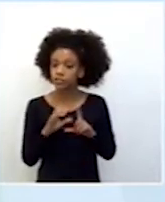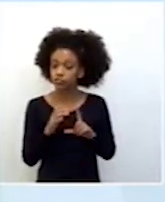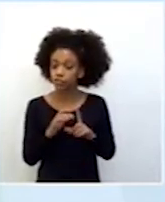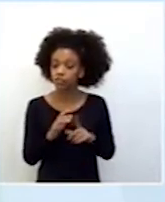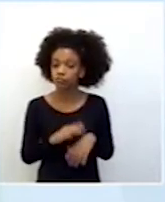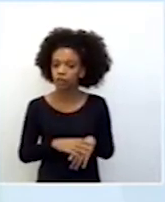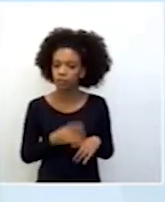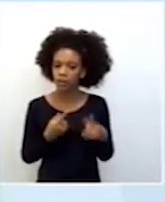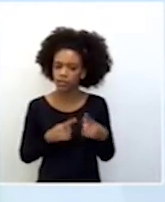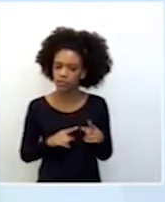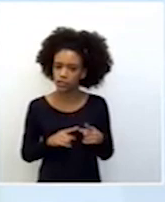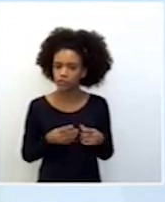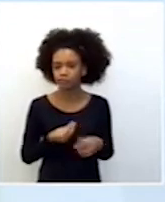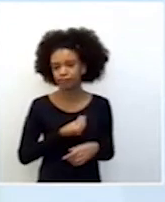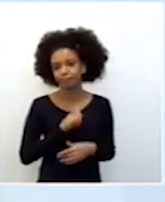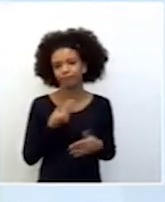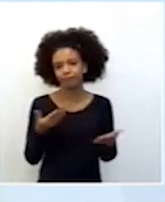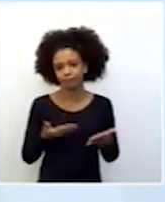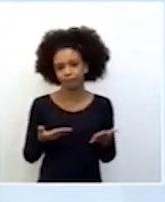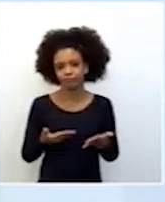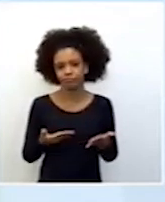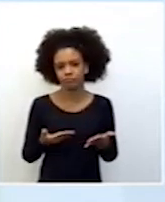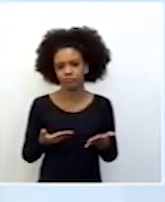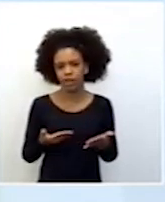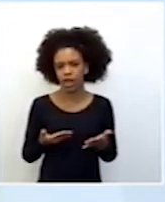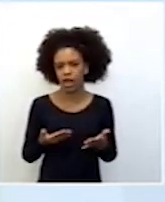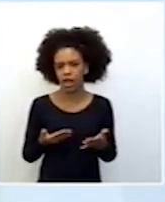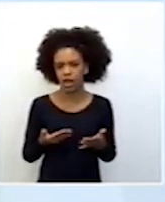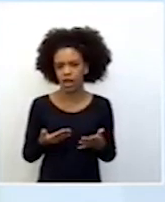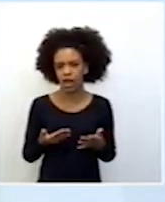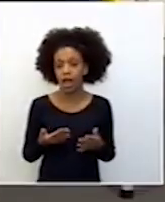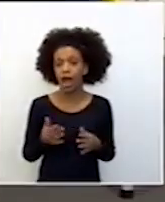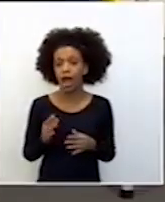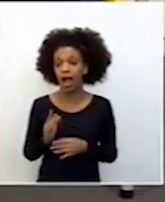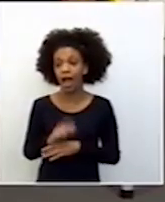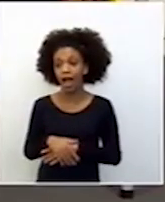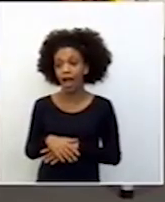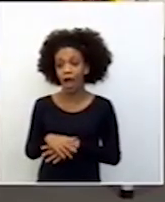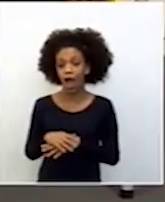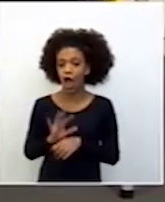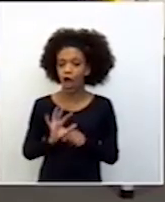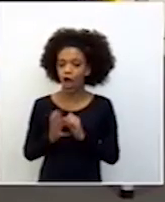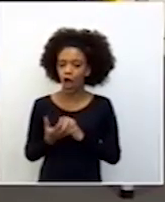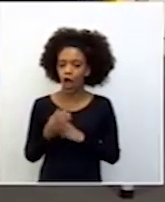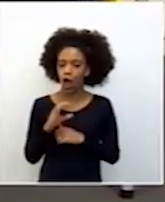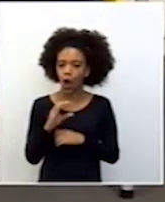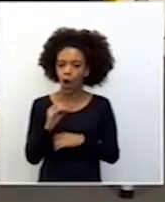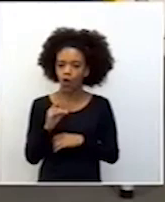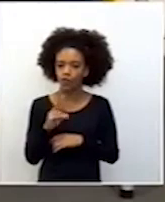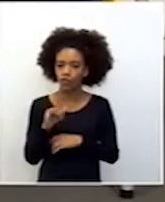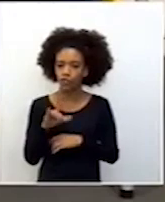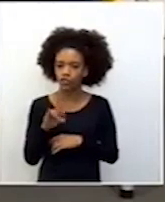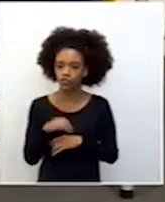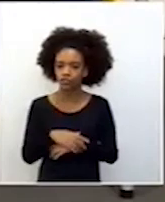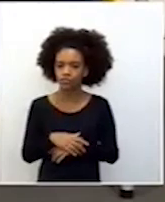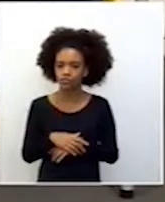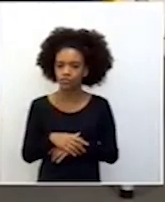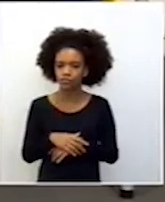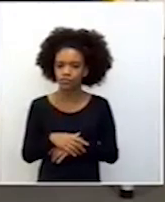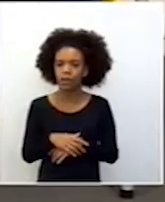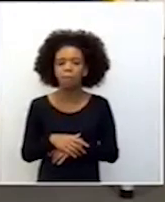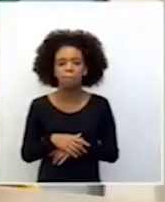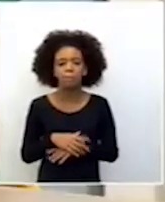crítica da atual situação vivida no mundo. O pessoal está conseguindo achar o tema. Ah, então pode falar. Estou falando de Covid. Muito bem. Quem é esse